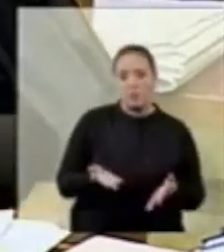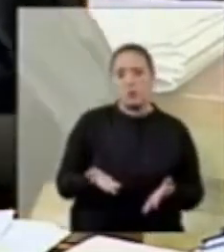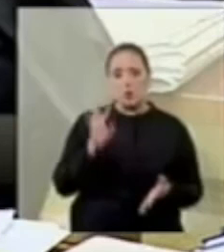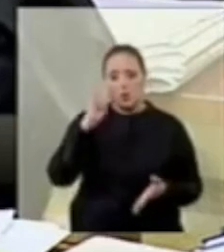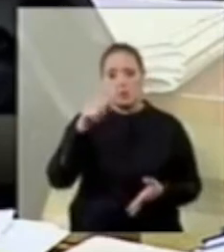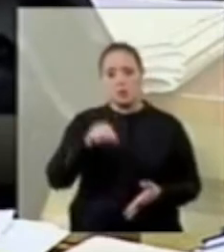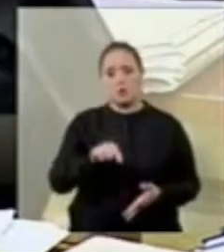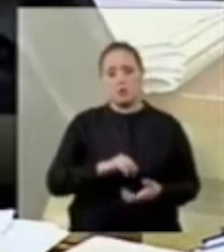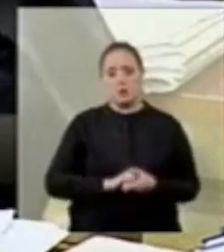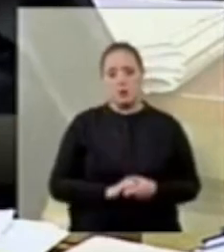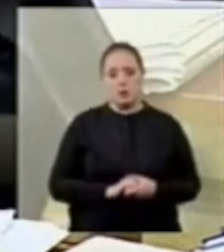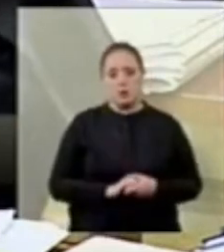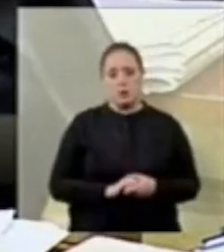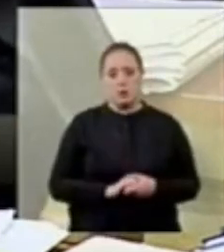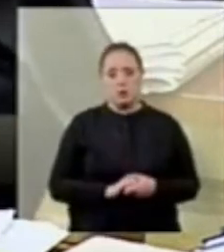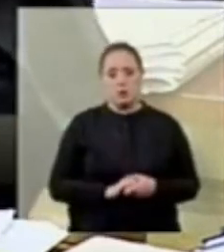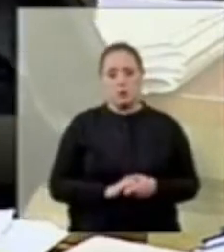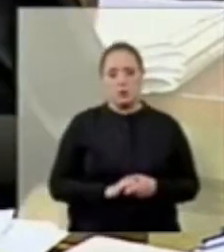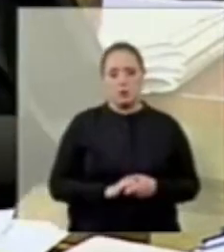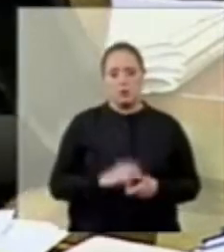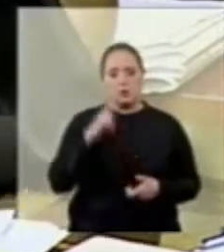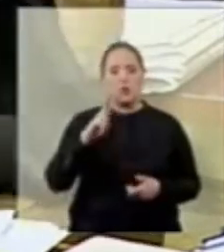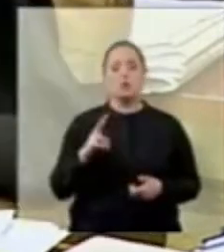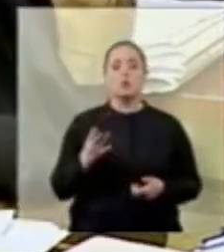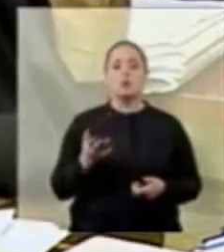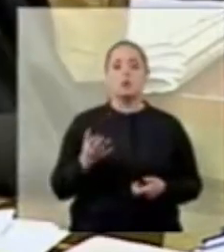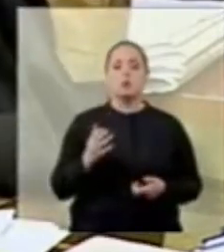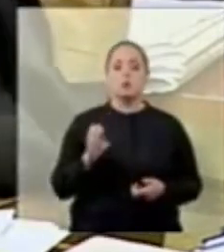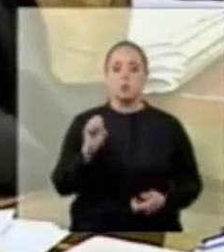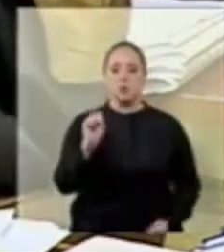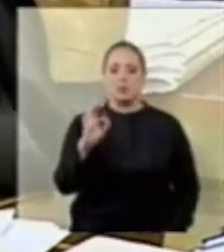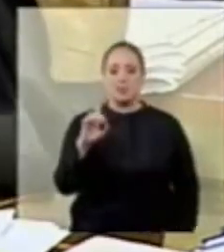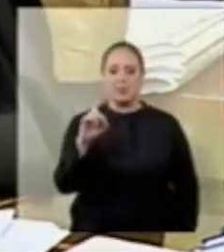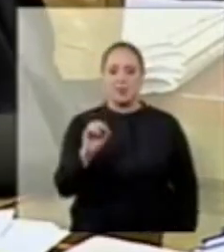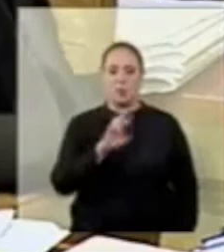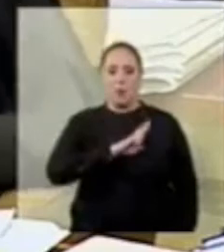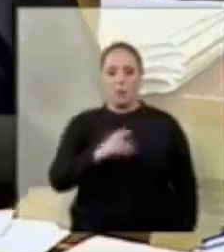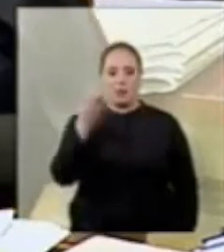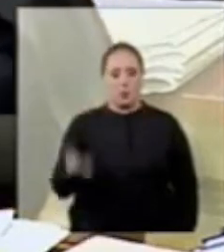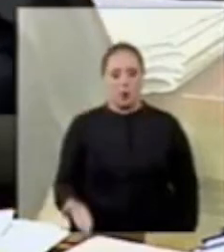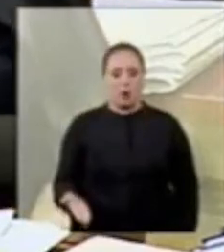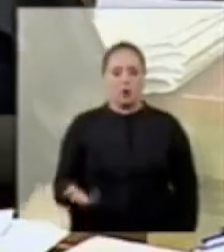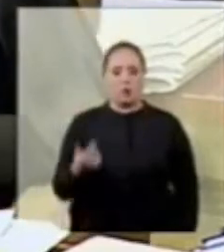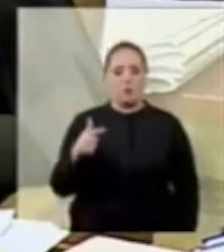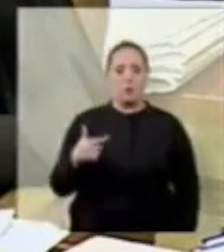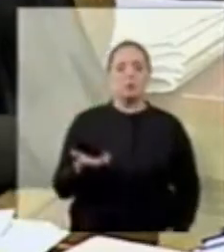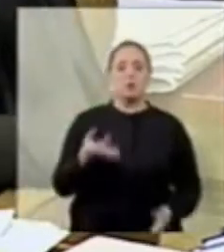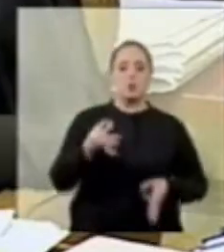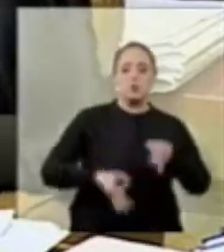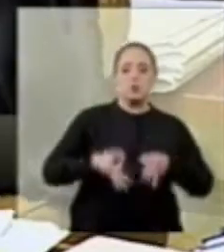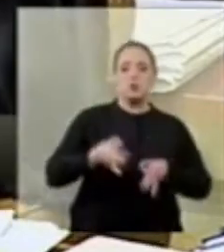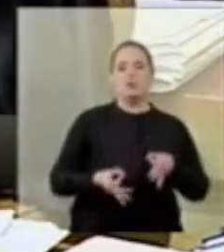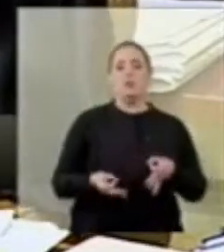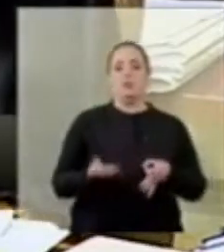o estado fazer justiça em nome dela para que não haja a realização de justiça pelas próprias